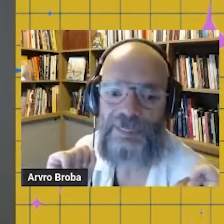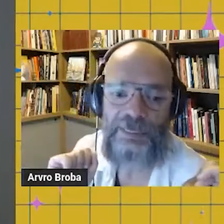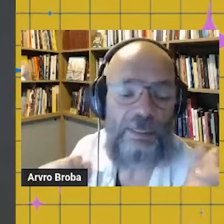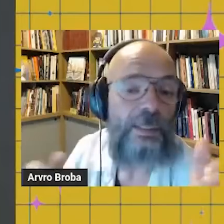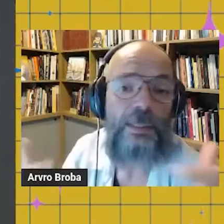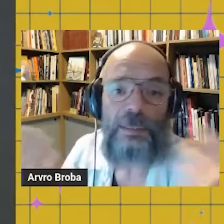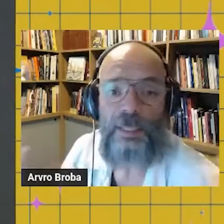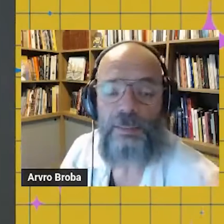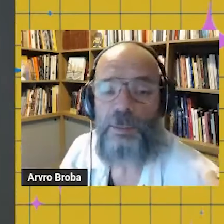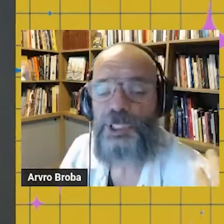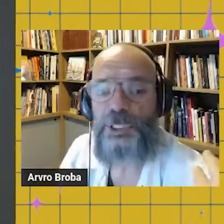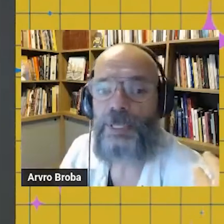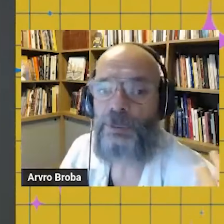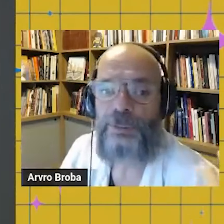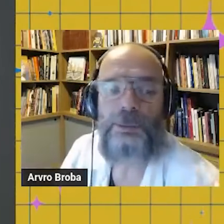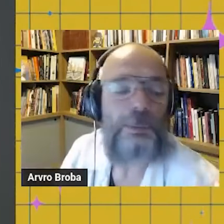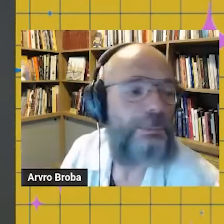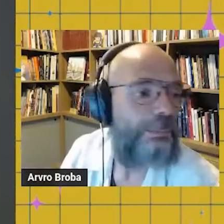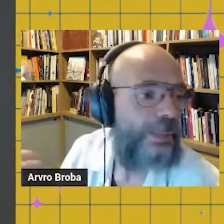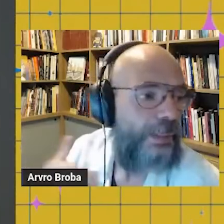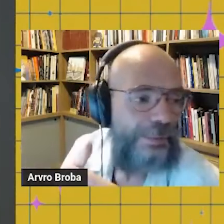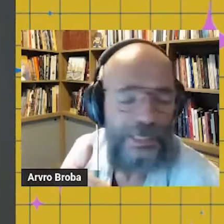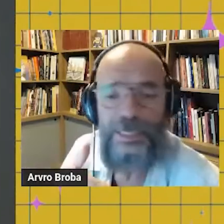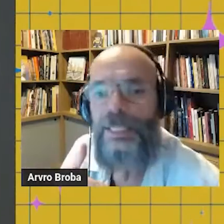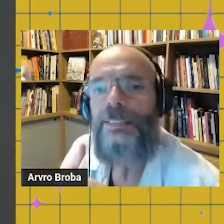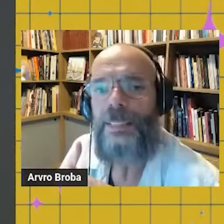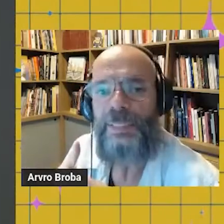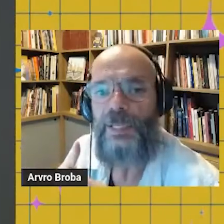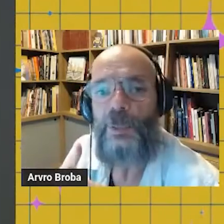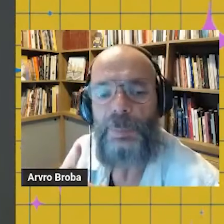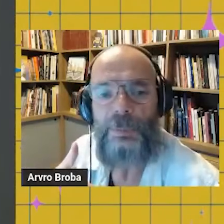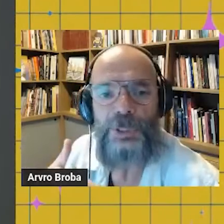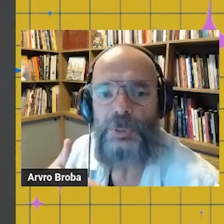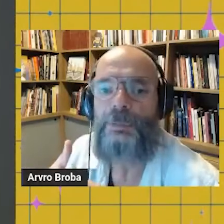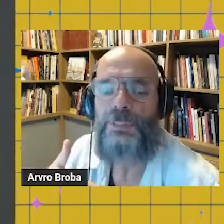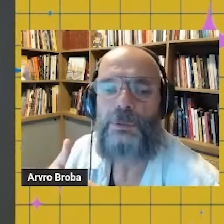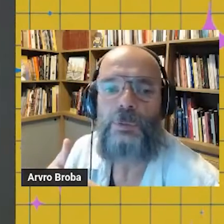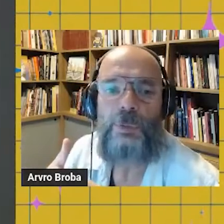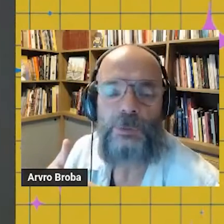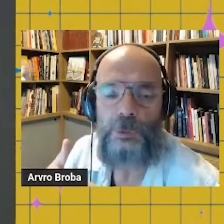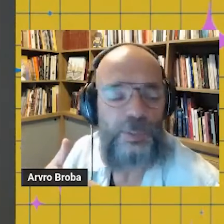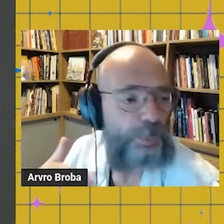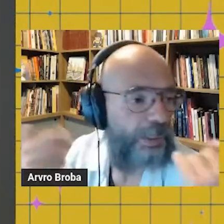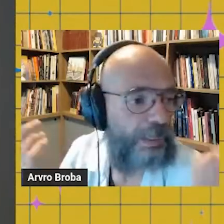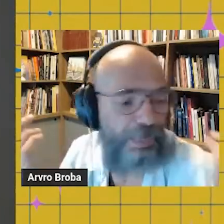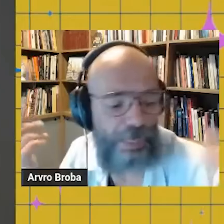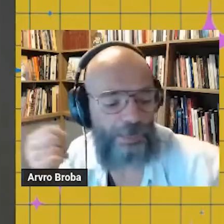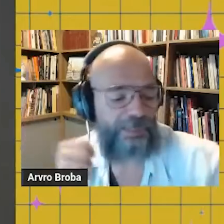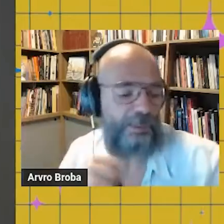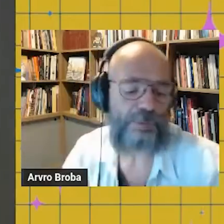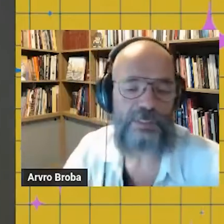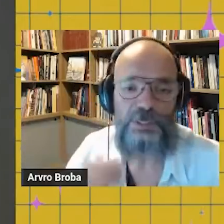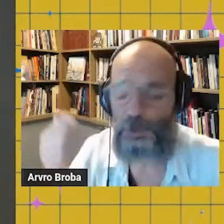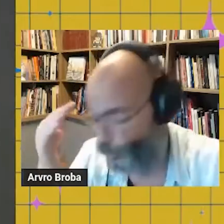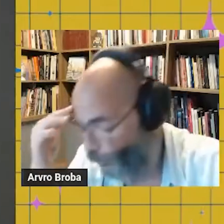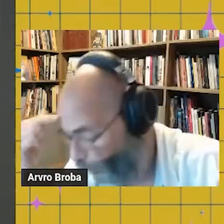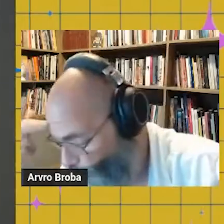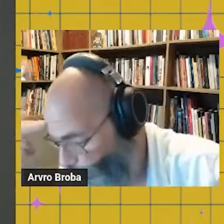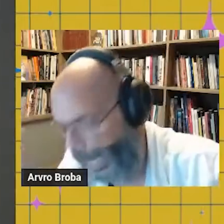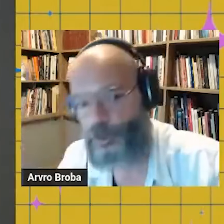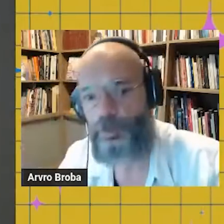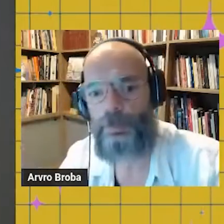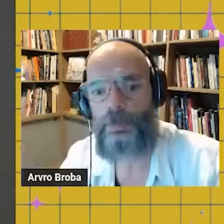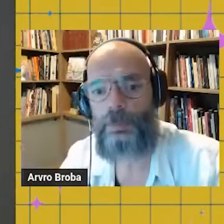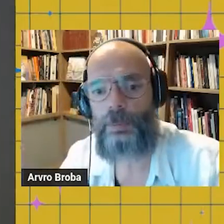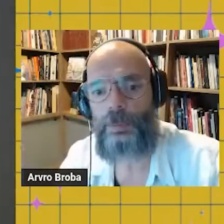na mesa na hora certa então a gente tá gostando será que eles também então para continuar com essas convocações Porque na minha cabeça não faz sentido eu só